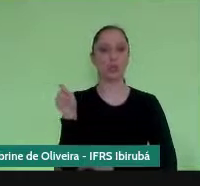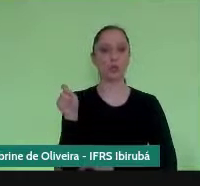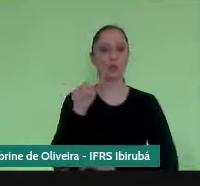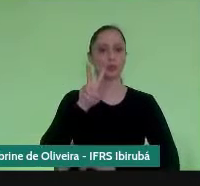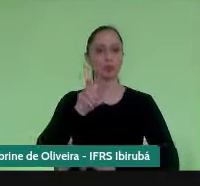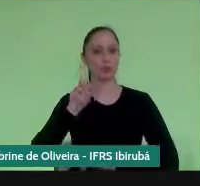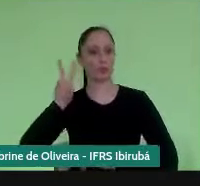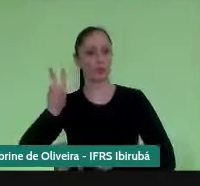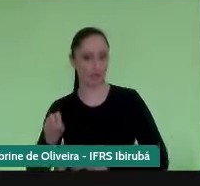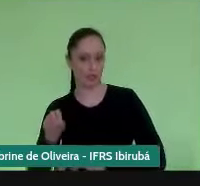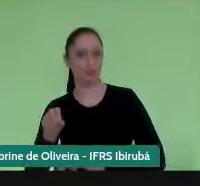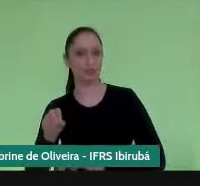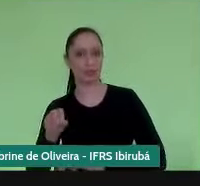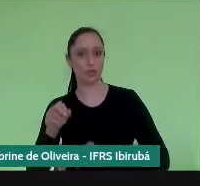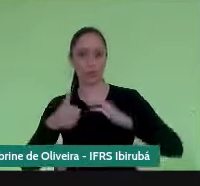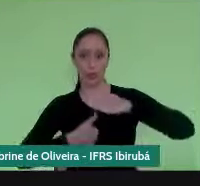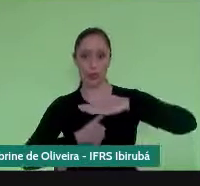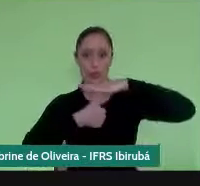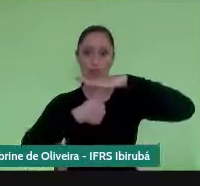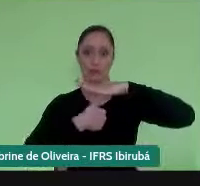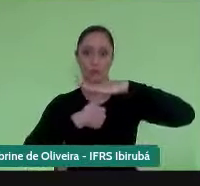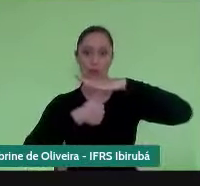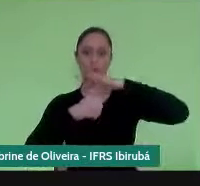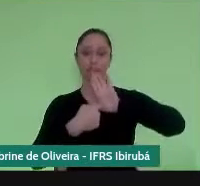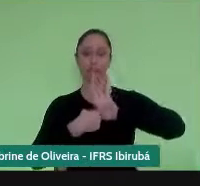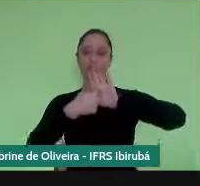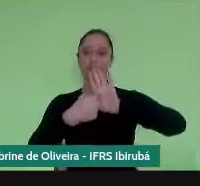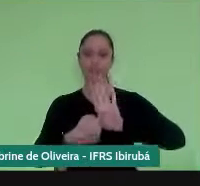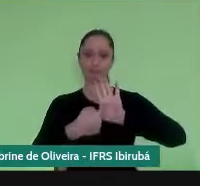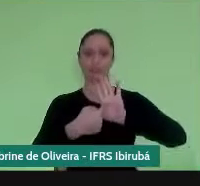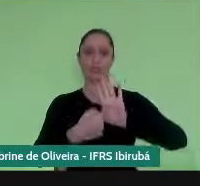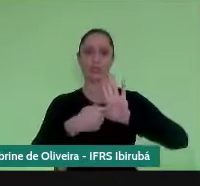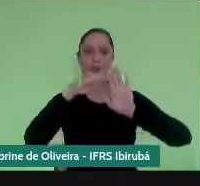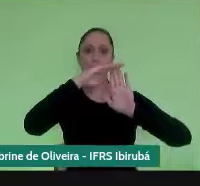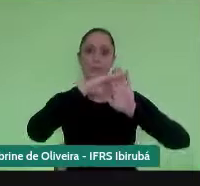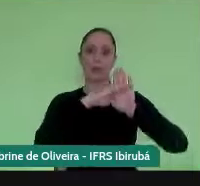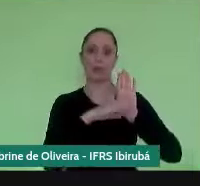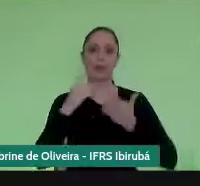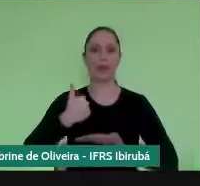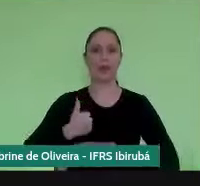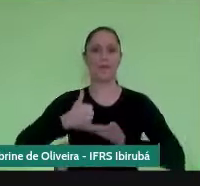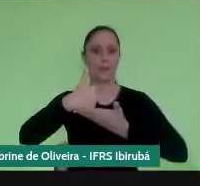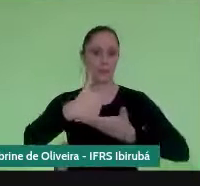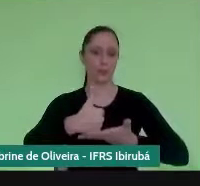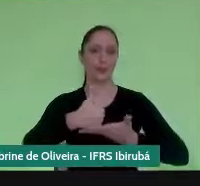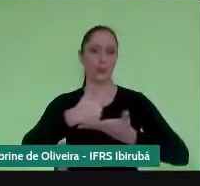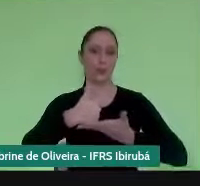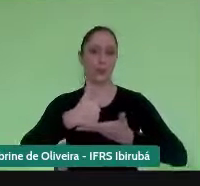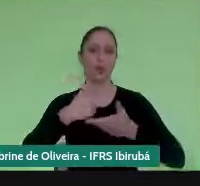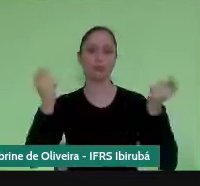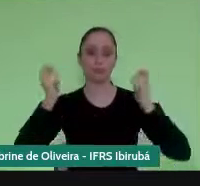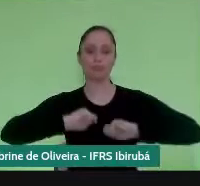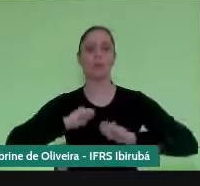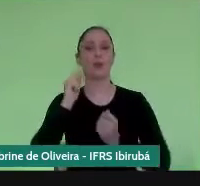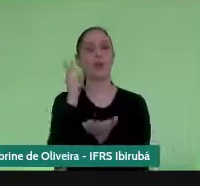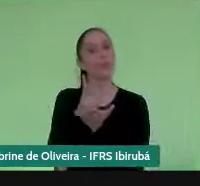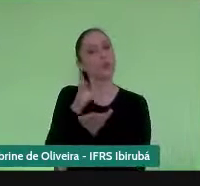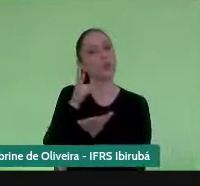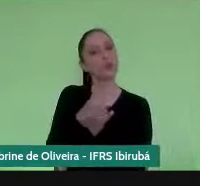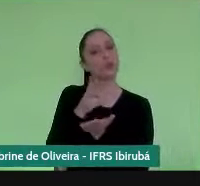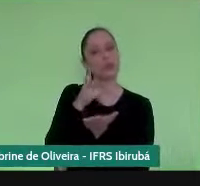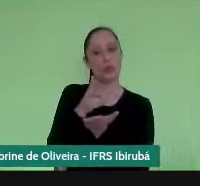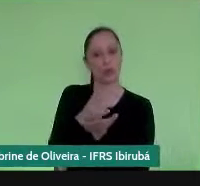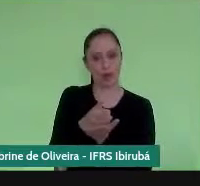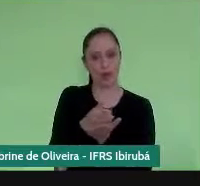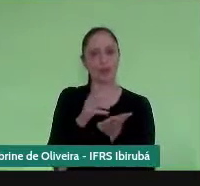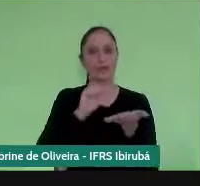a possibilidade de um programa de apoio para que pudesse ter continuidade a